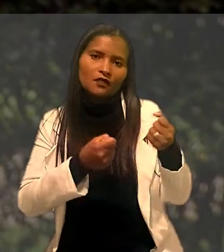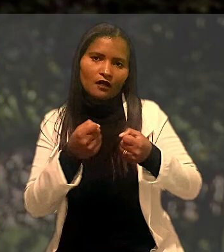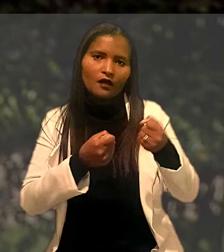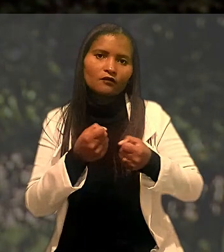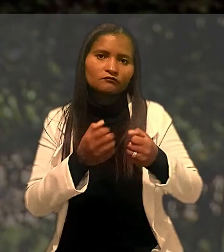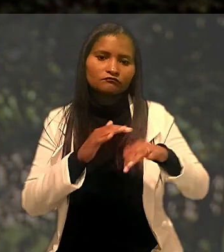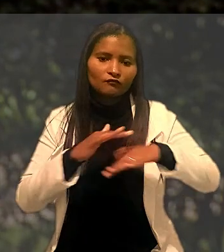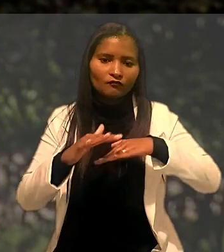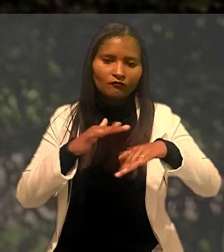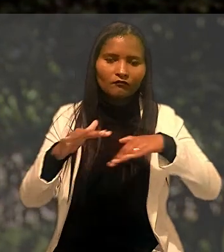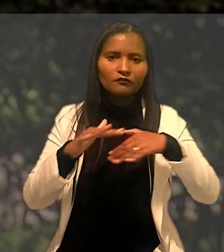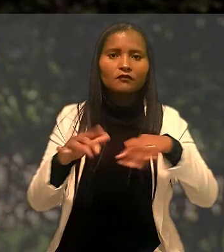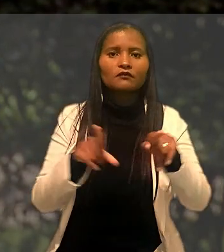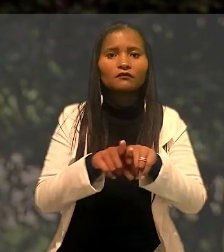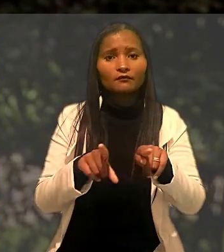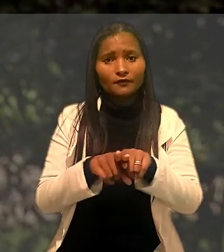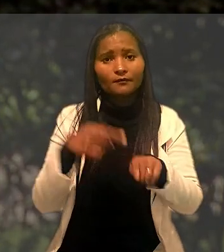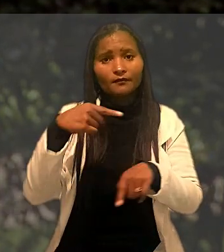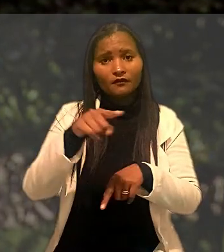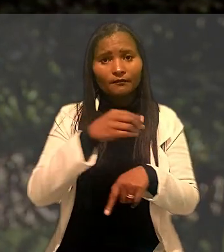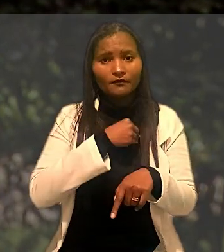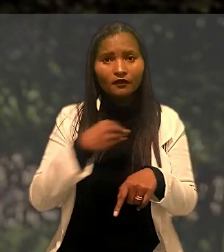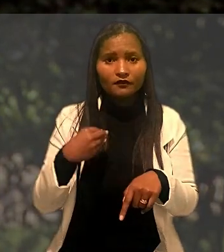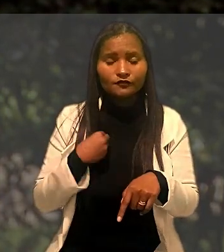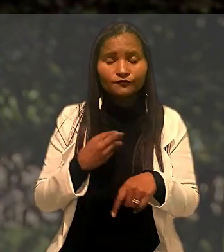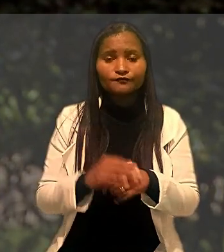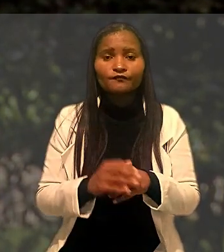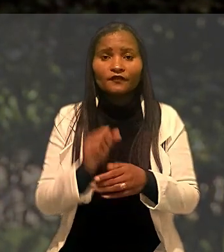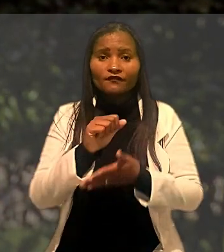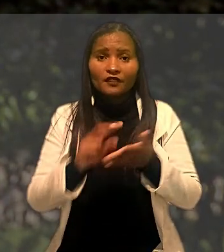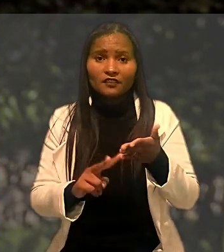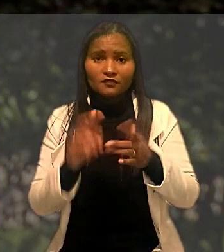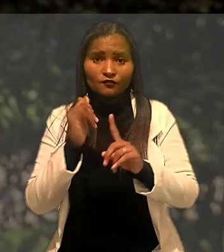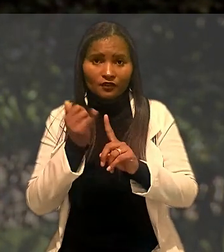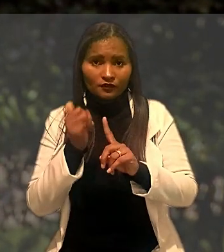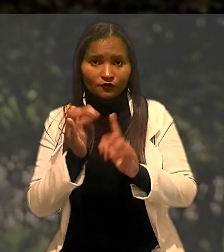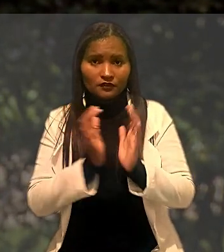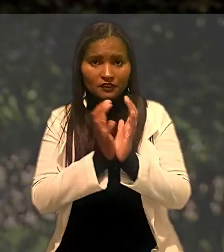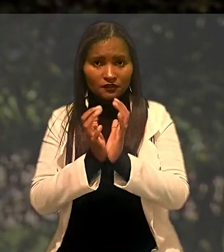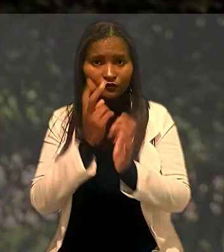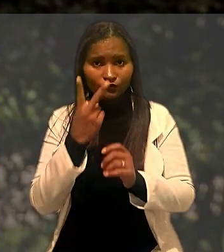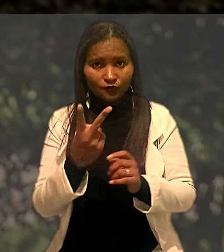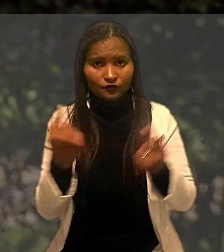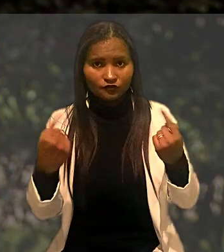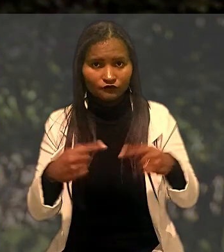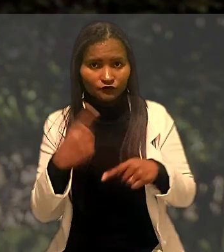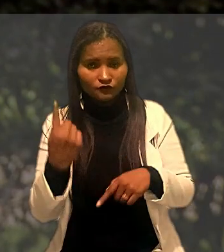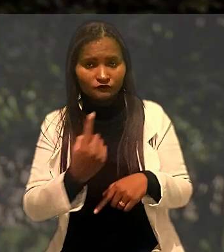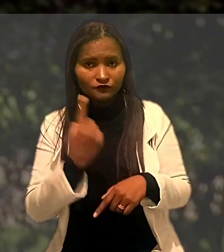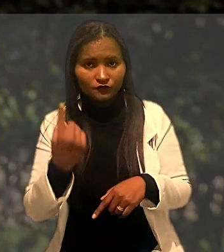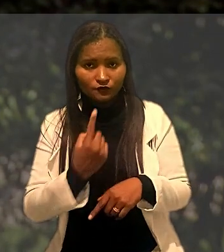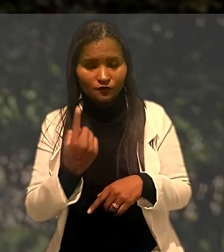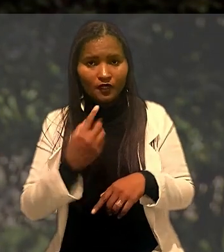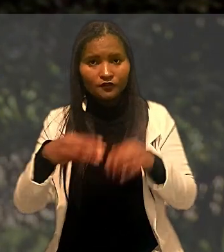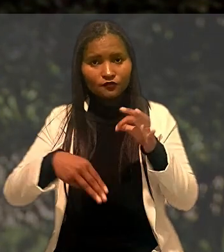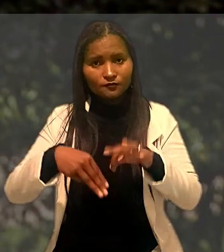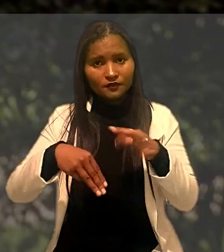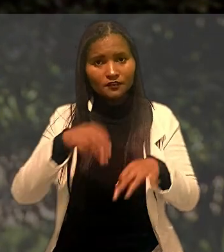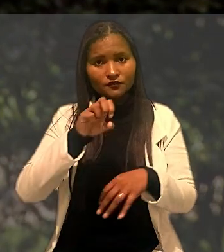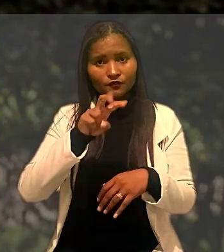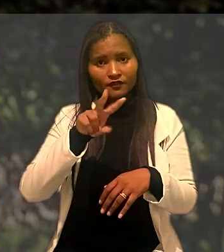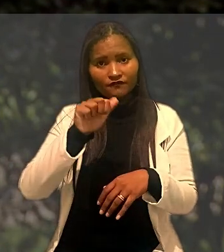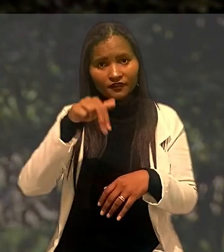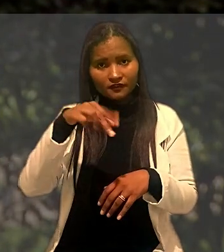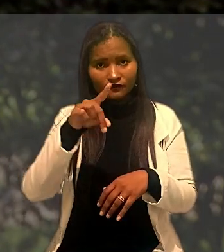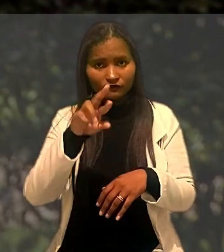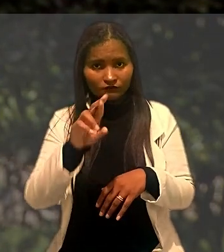se locomover, inclusive para visitas ao médico. Na avaliação do relator na seção 2 de dissídios individuais do TST, ministro